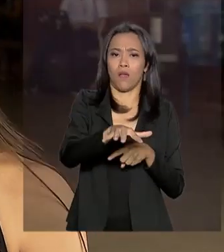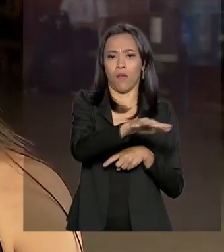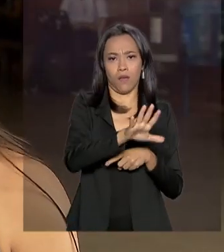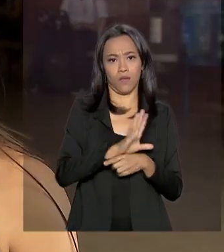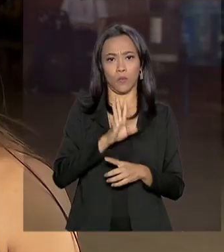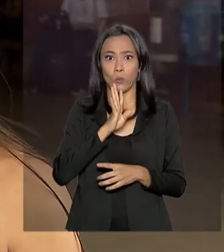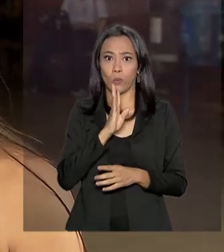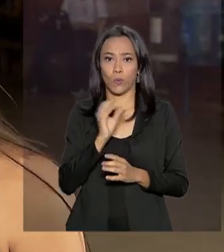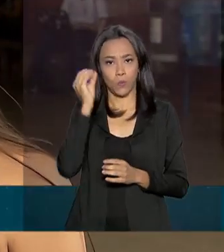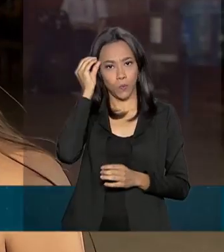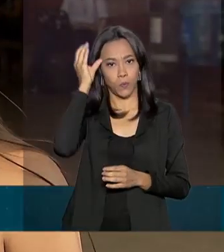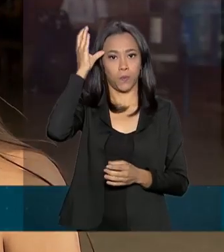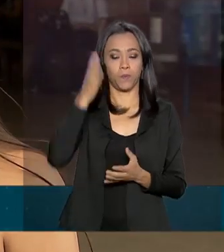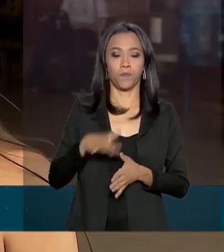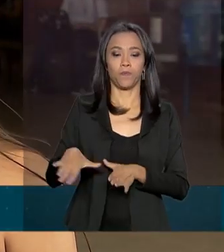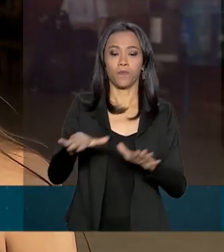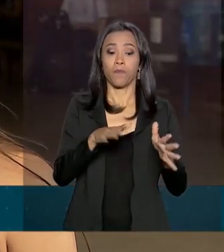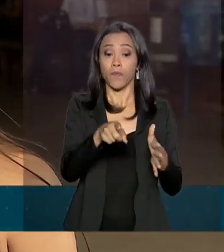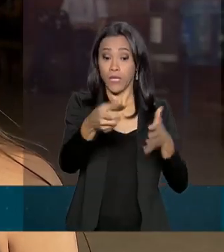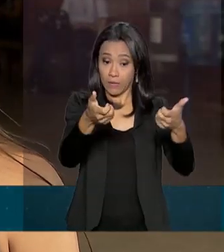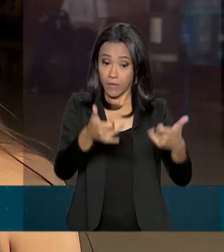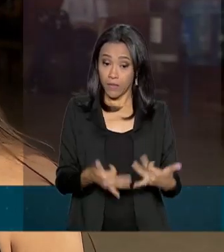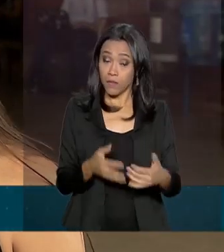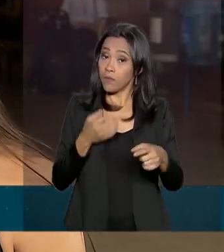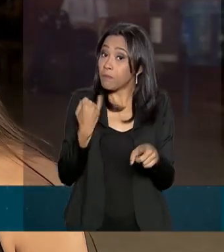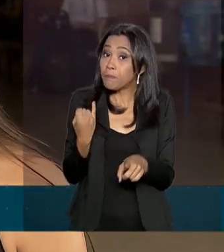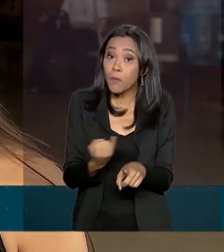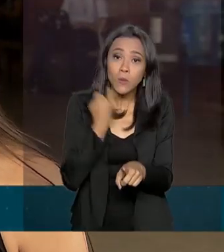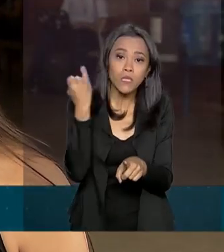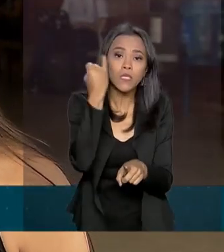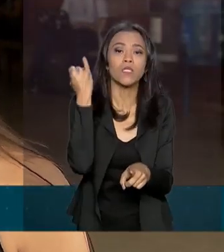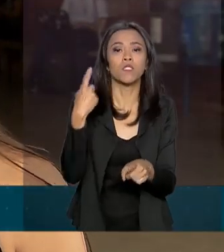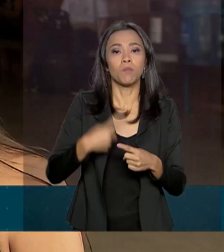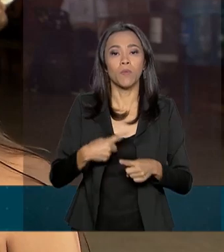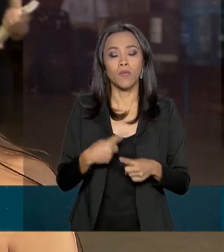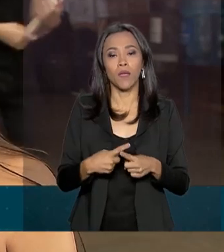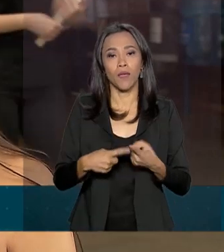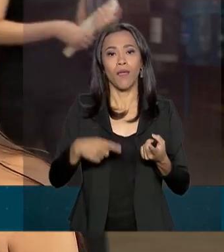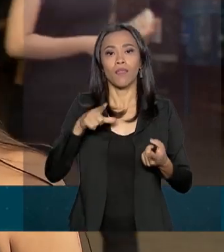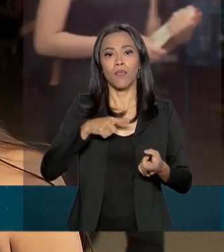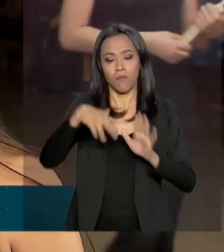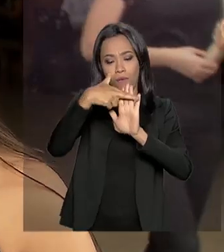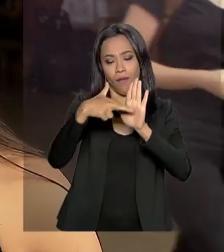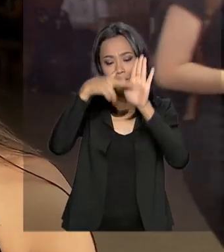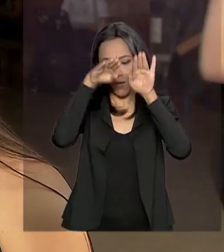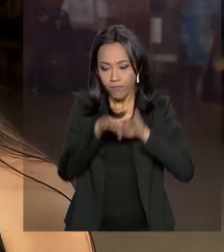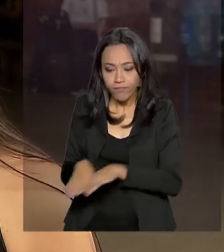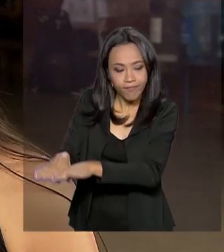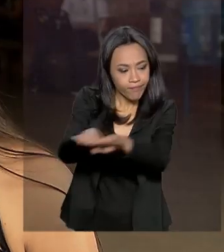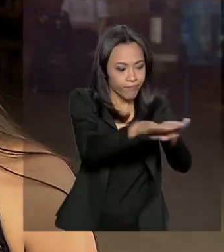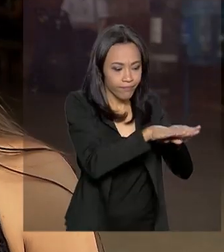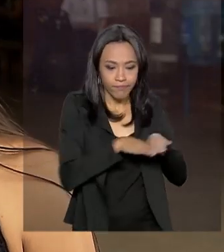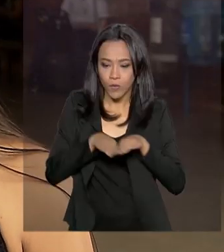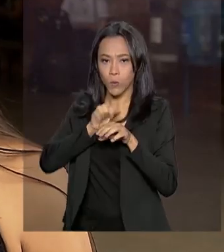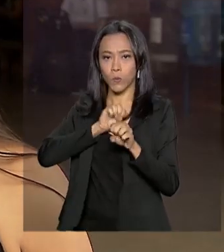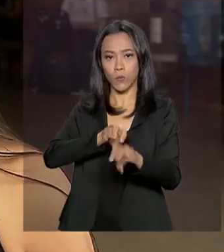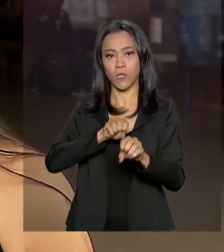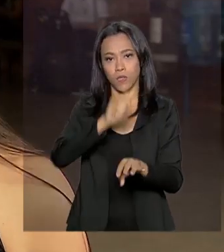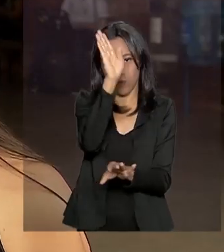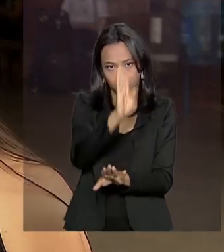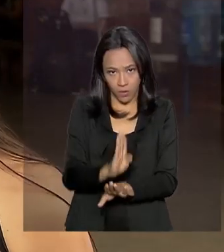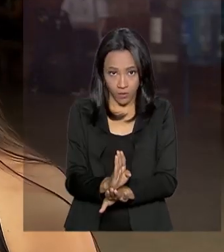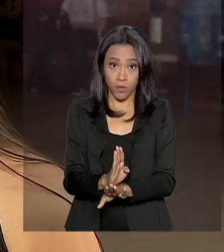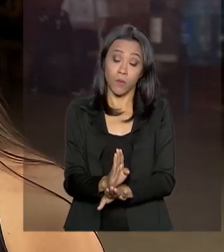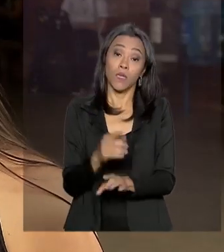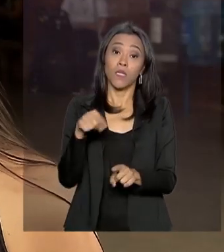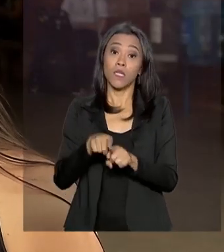super importante até mesmo para tentar padronizar neto do ensino dentro do brasil e essas passam